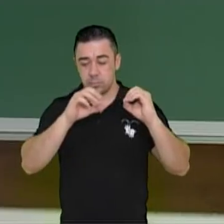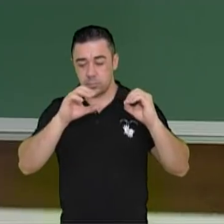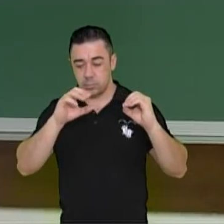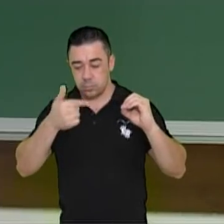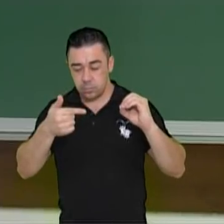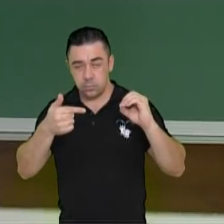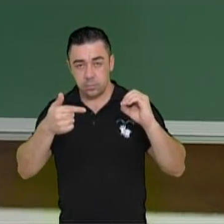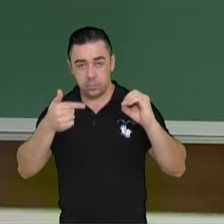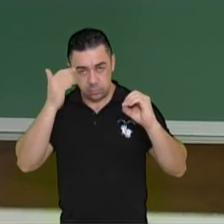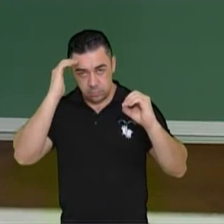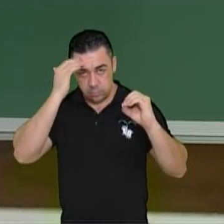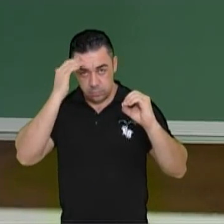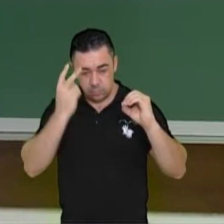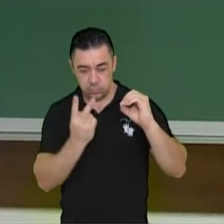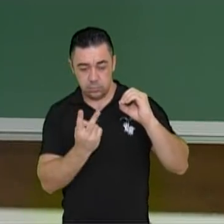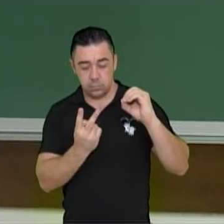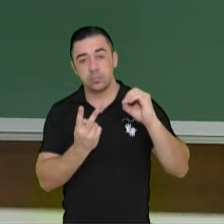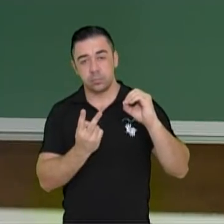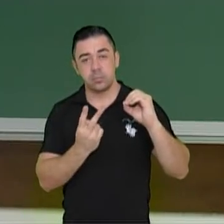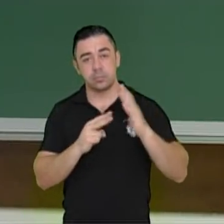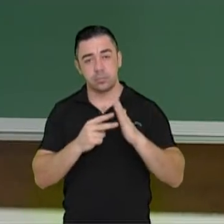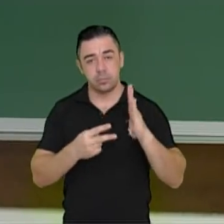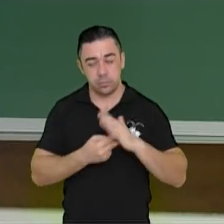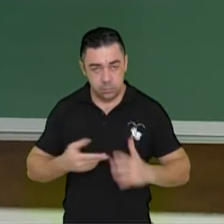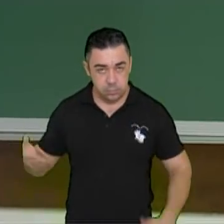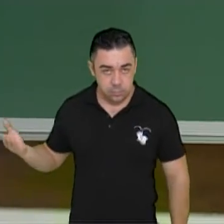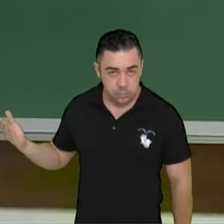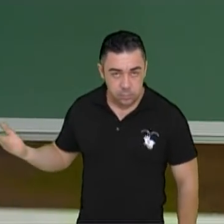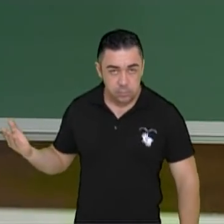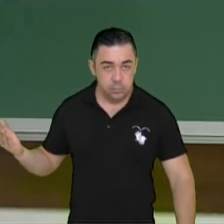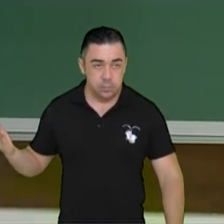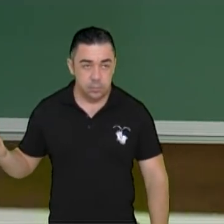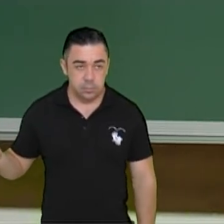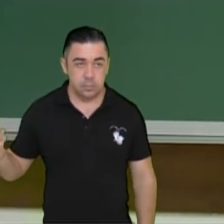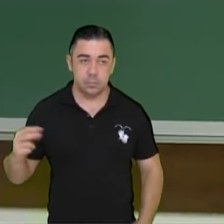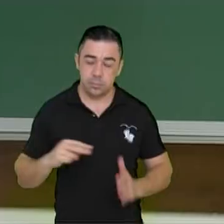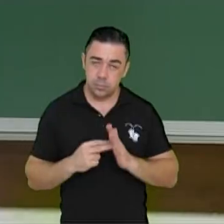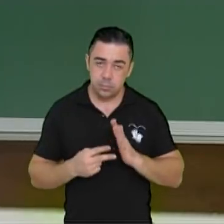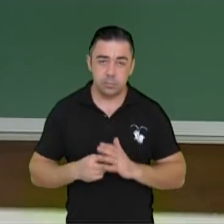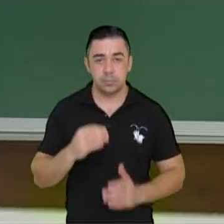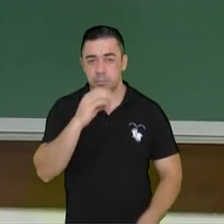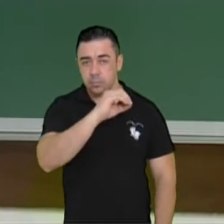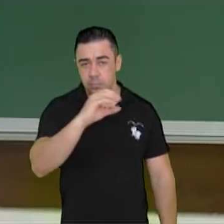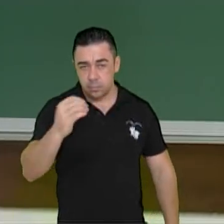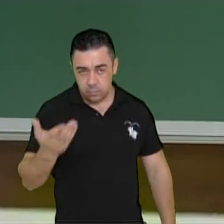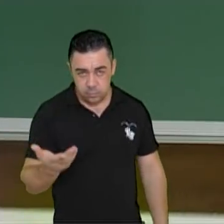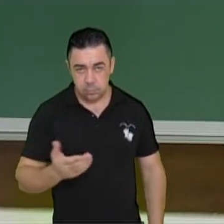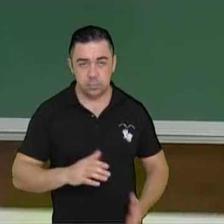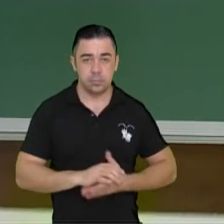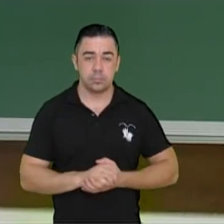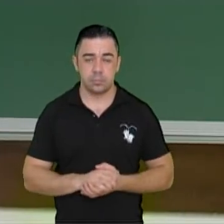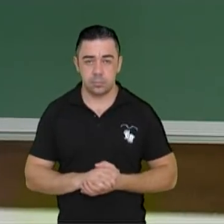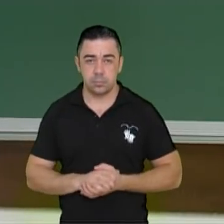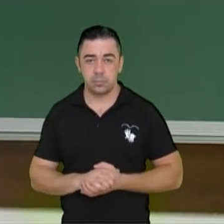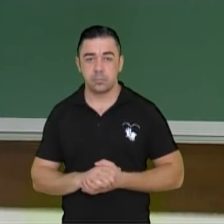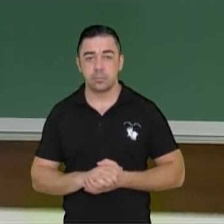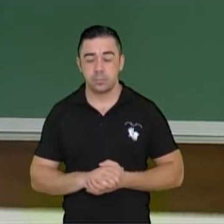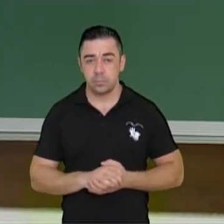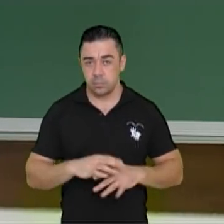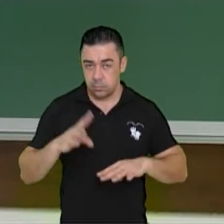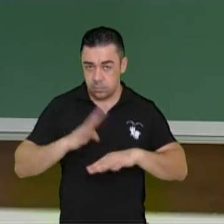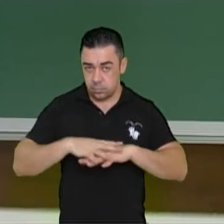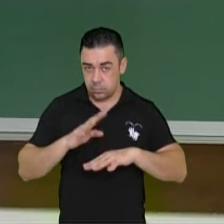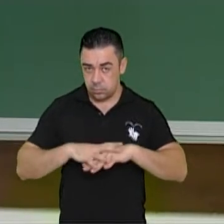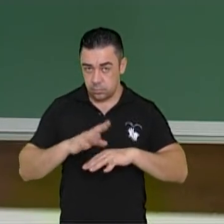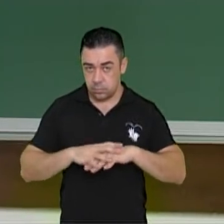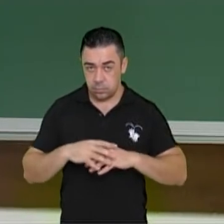2 casas, ela para aqui. E esses espaços em branco completa com o quê? Com zero. Na